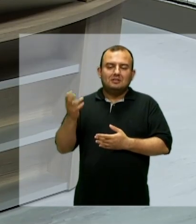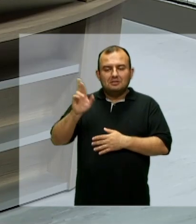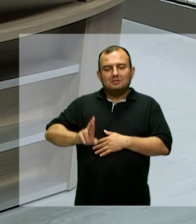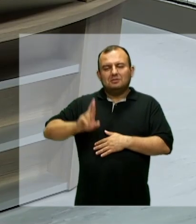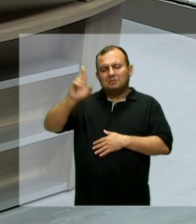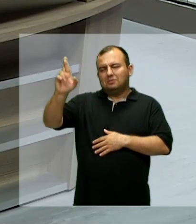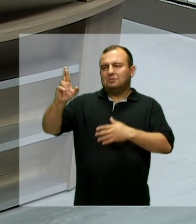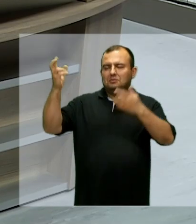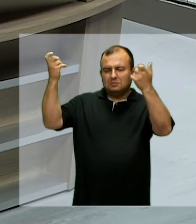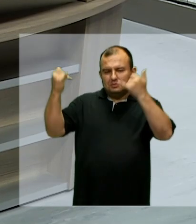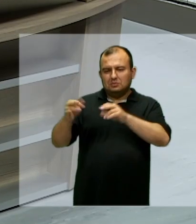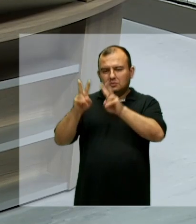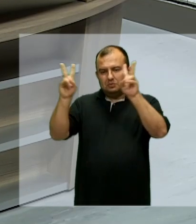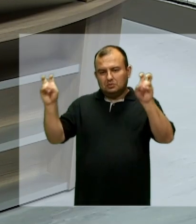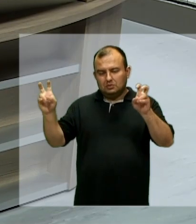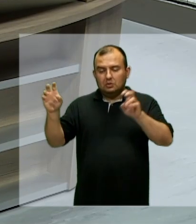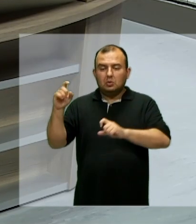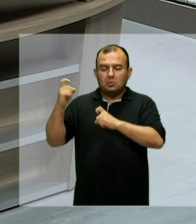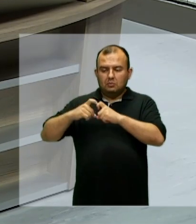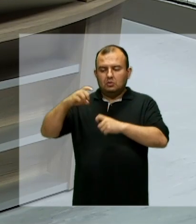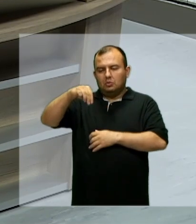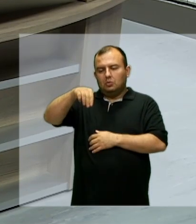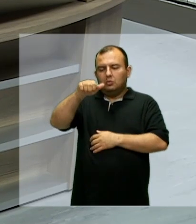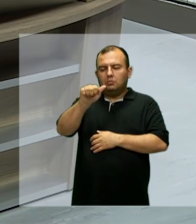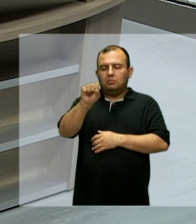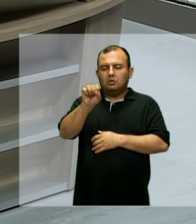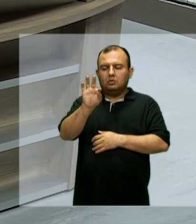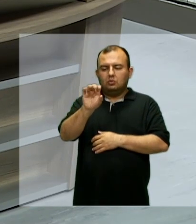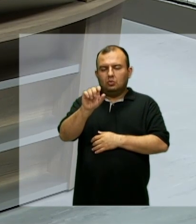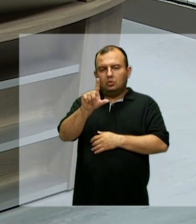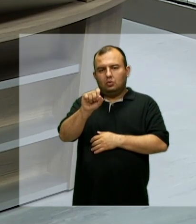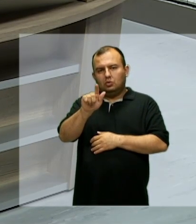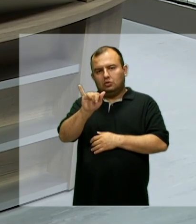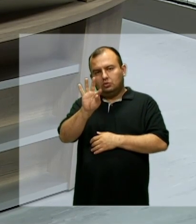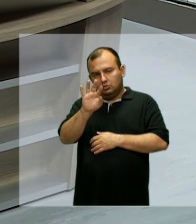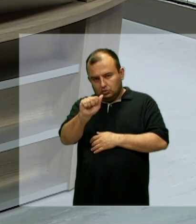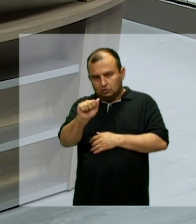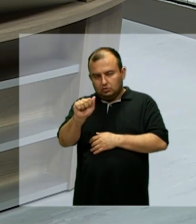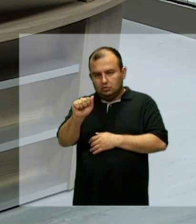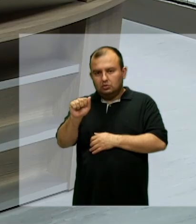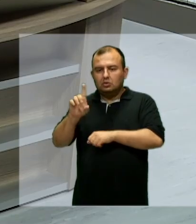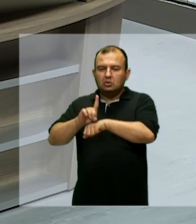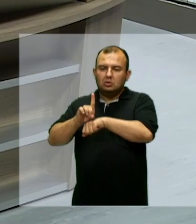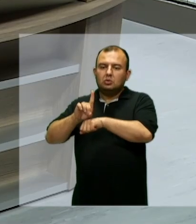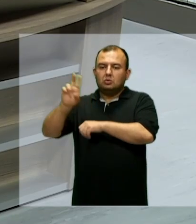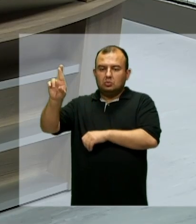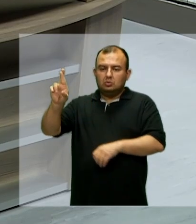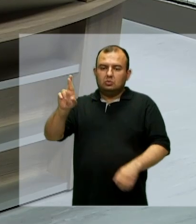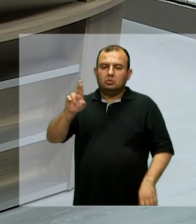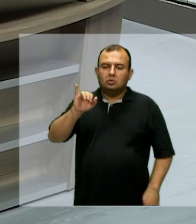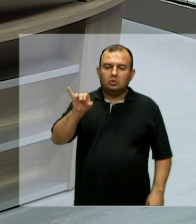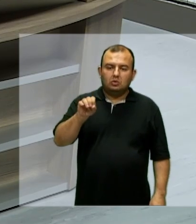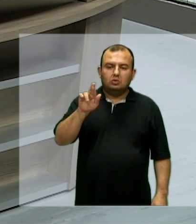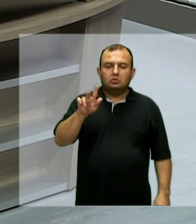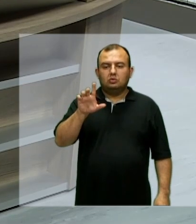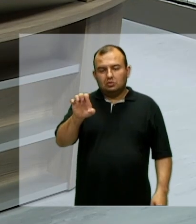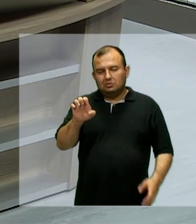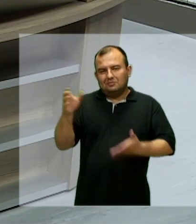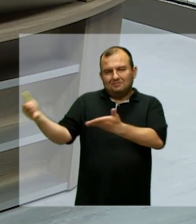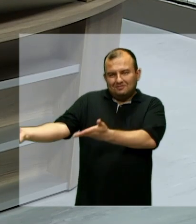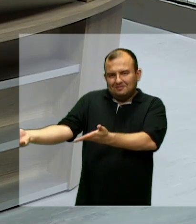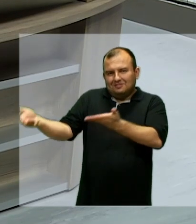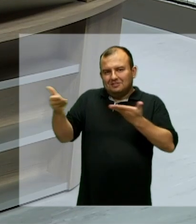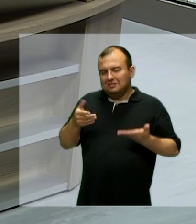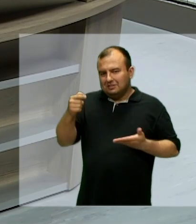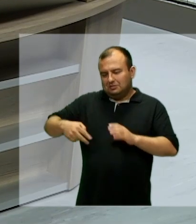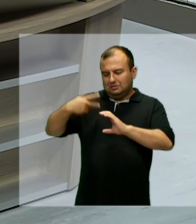autoridade no assunto, o médico mastologista, Dr. Jorge Rebelo. Seja muitíssimo bem-vindo aqui ao nosso